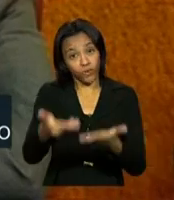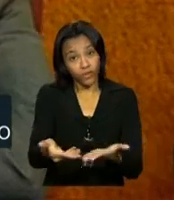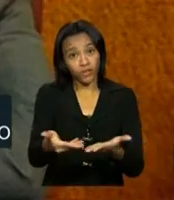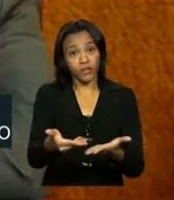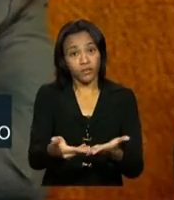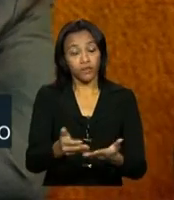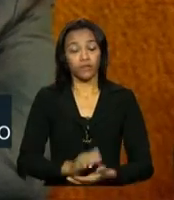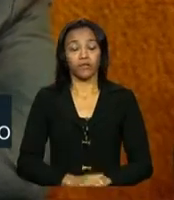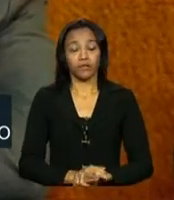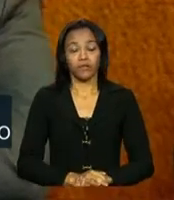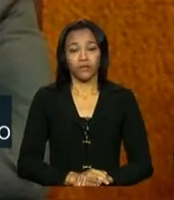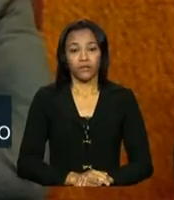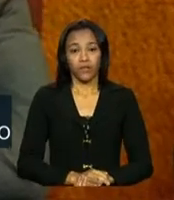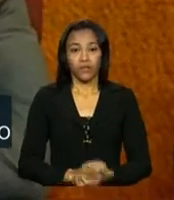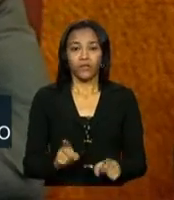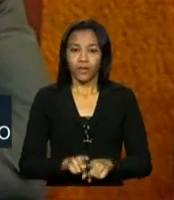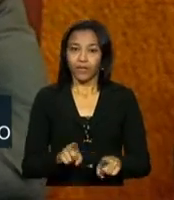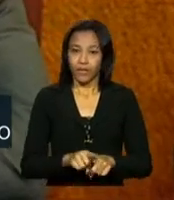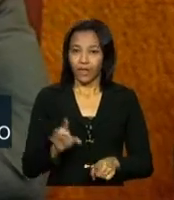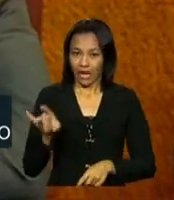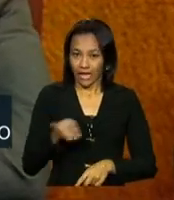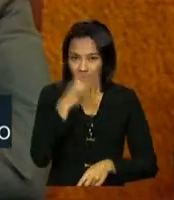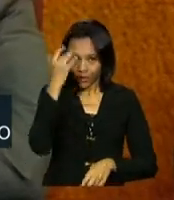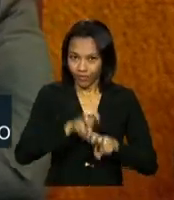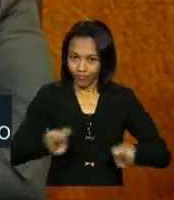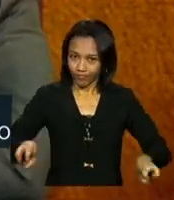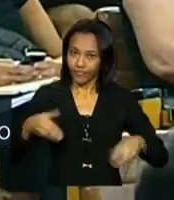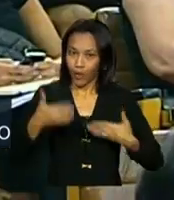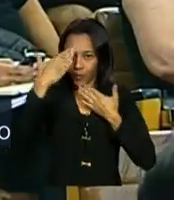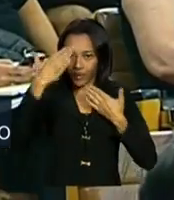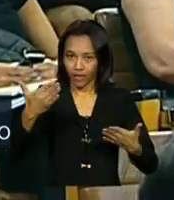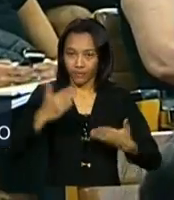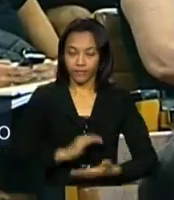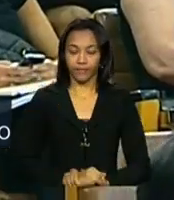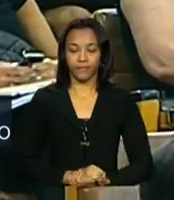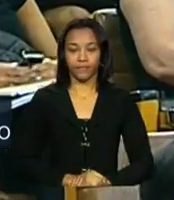participação dos companheiros aqui na mesa Muito